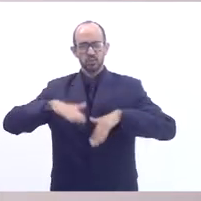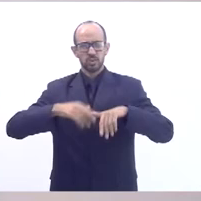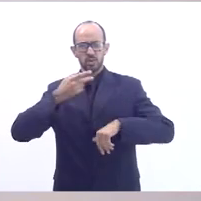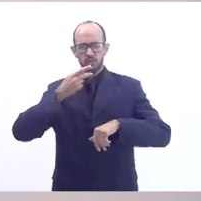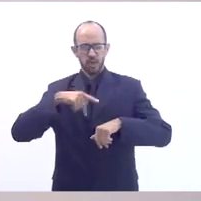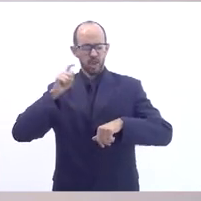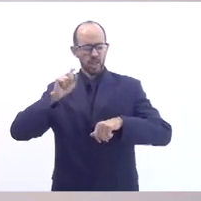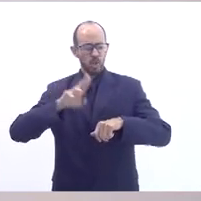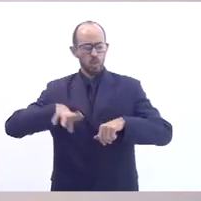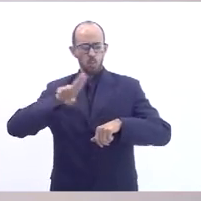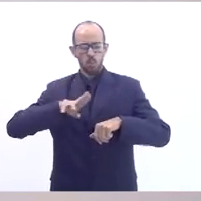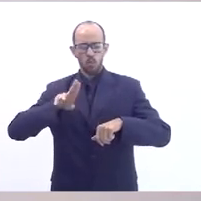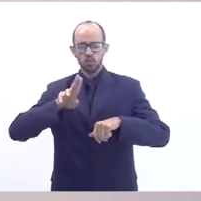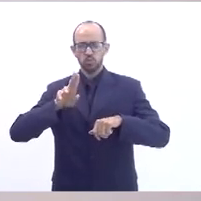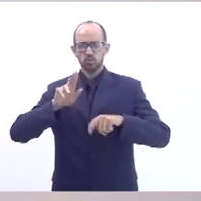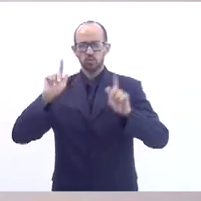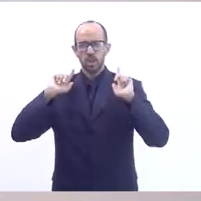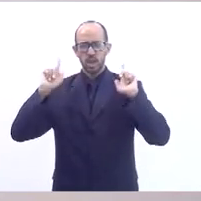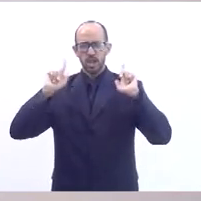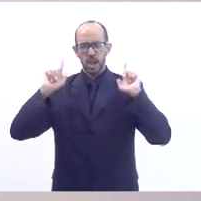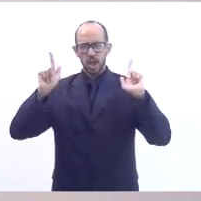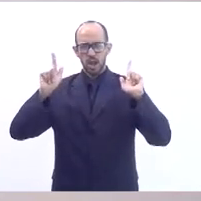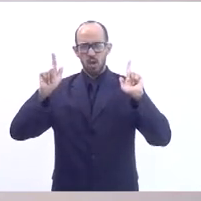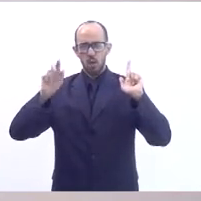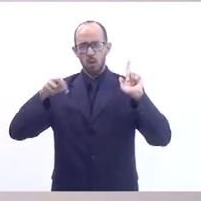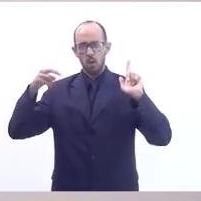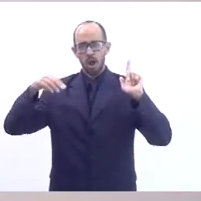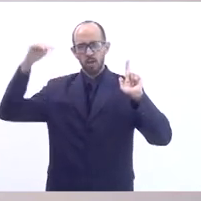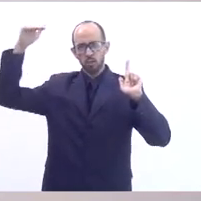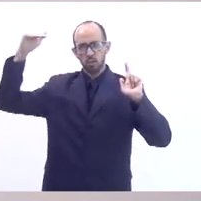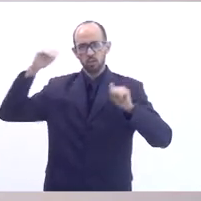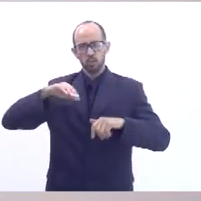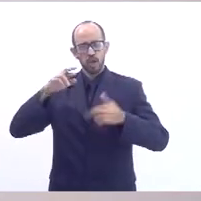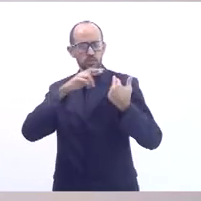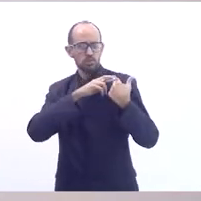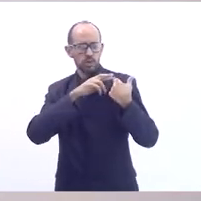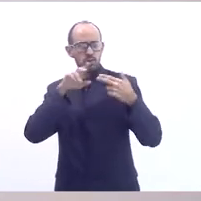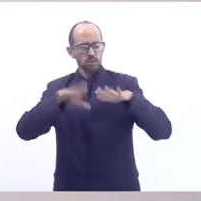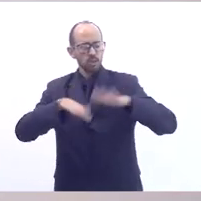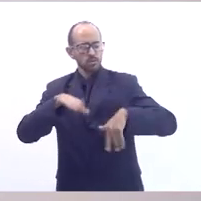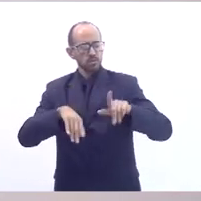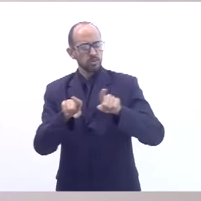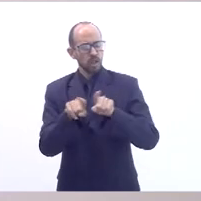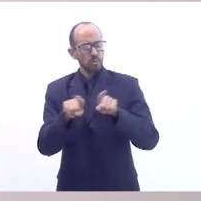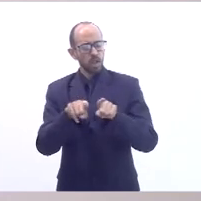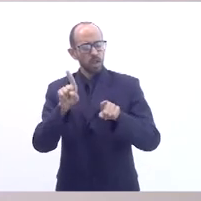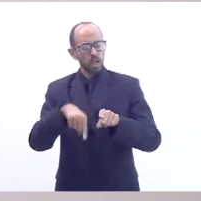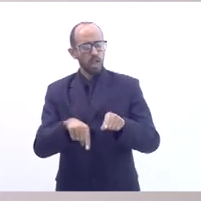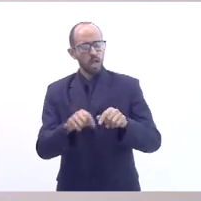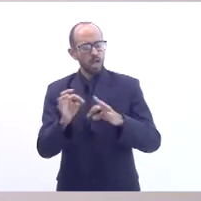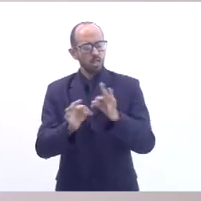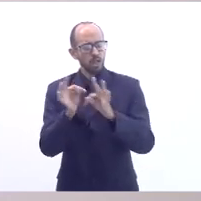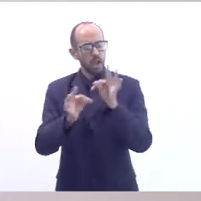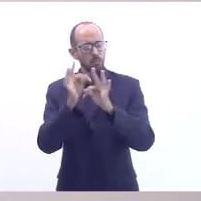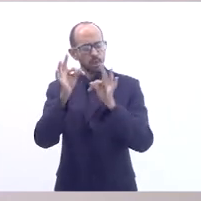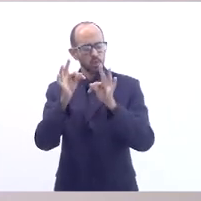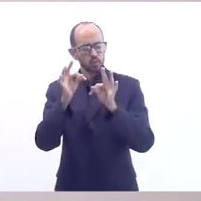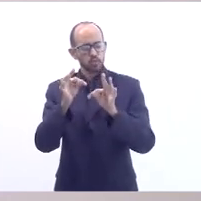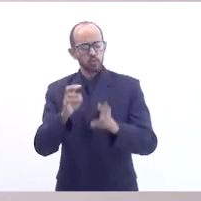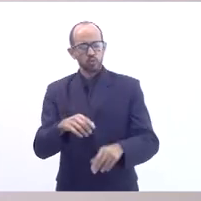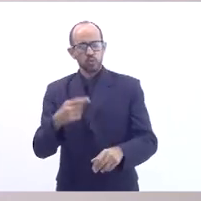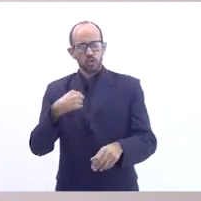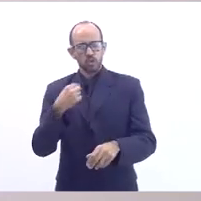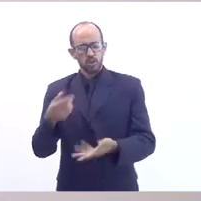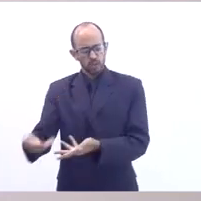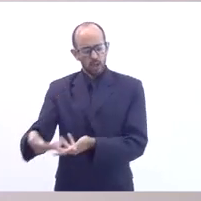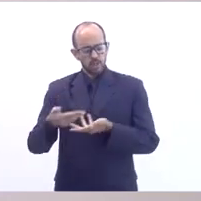de um Resgate um adulto responsável muitas vezes ele também é medicinal ele também é terapêutico Eu Tenho recebido muita gente